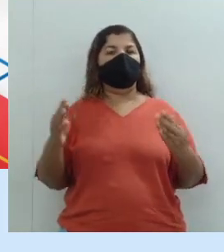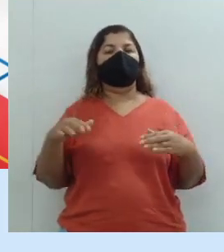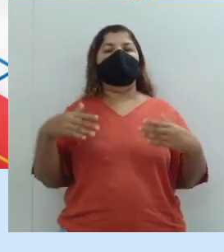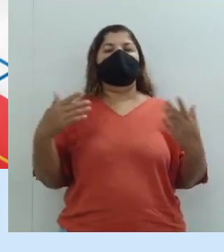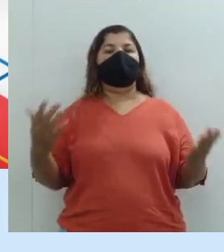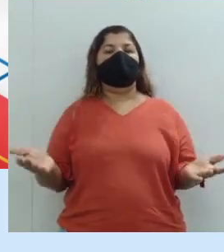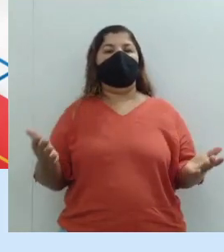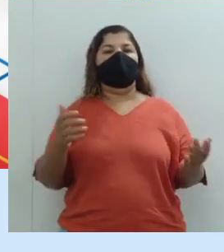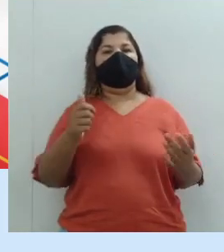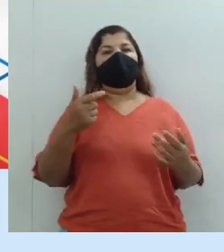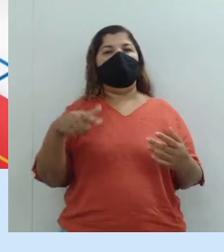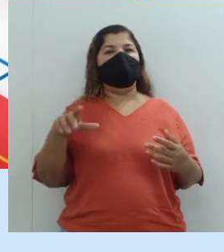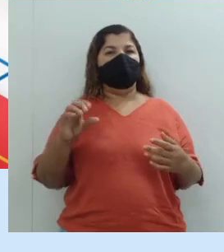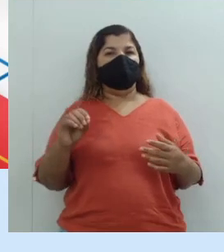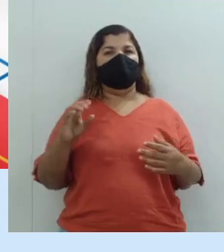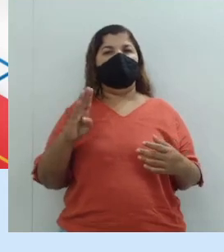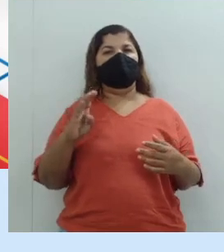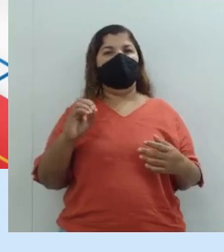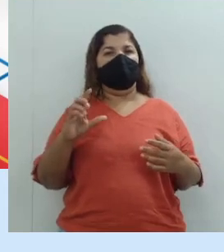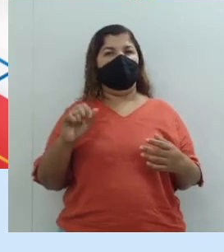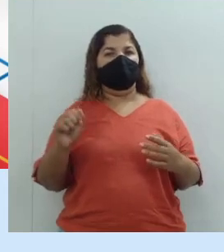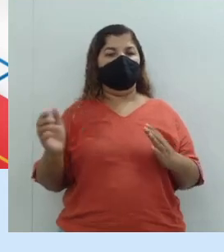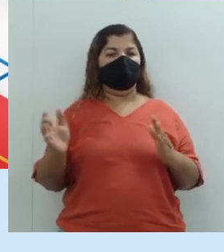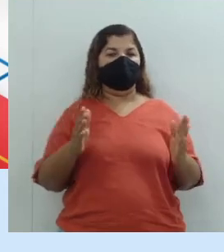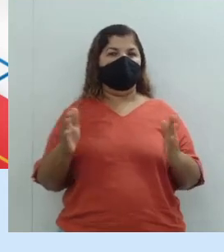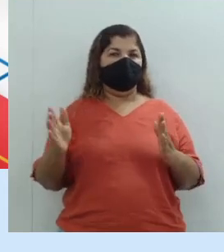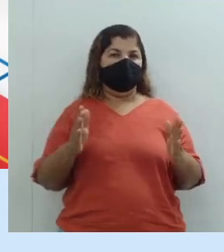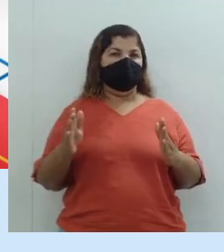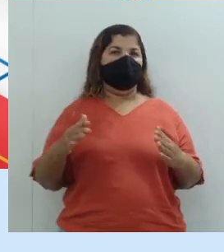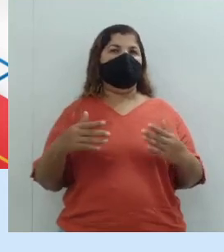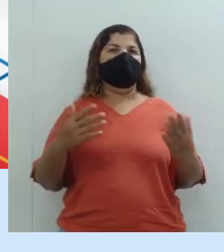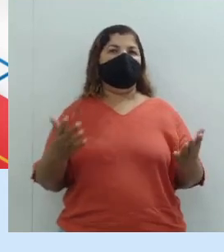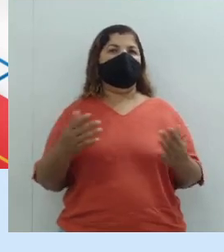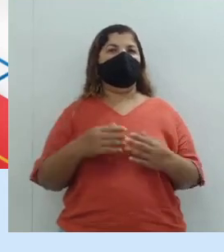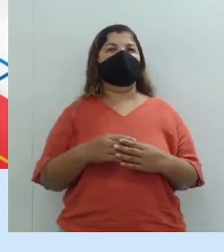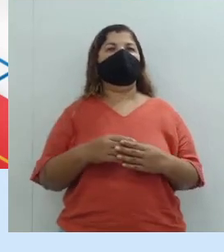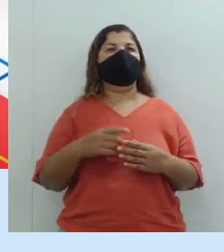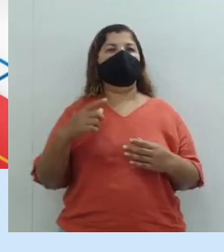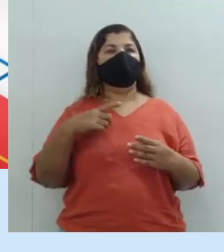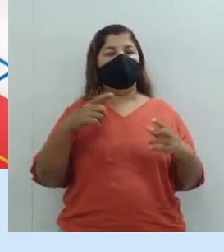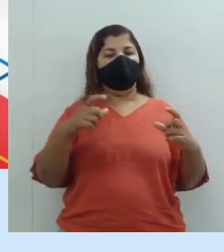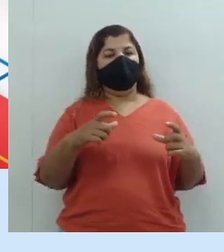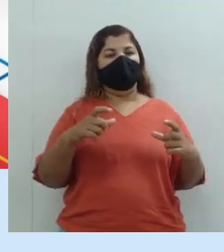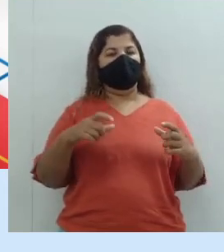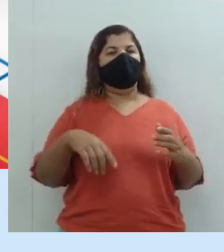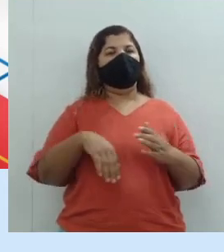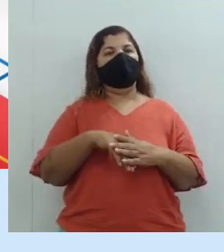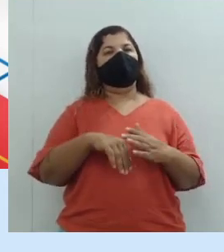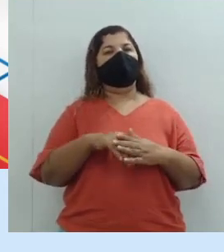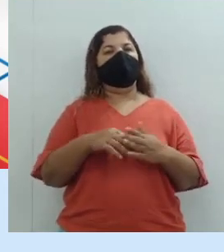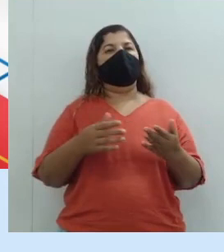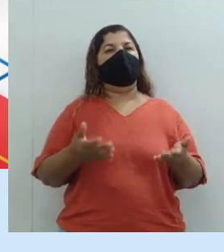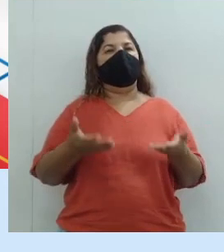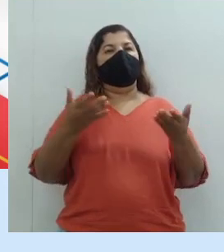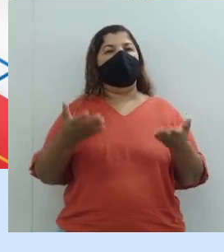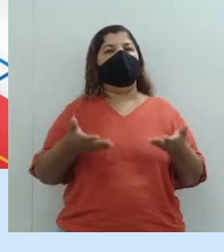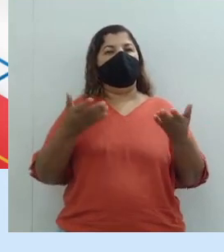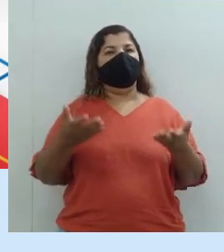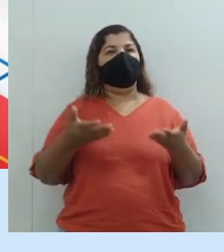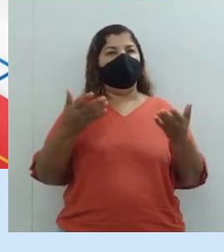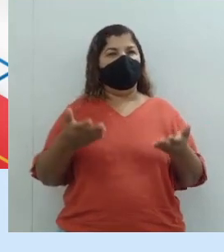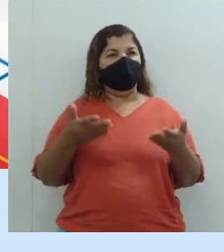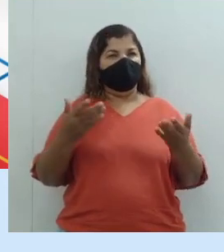Então, para o pessoal que joga futebol aí, vocês têm aquelas bolas de futebol que são bem levezinhas, né, que a gente chama de dente de